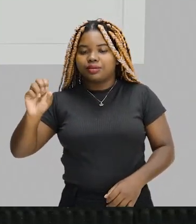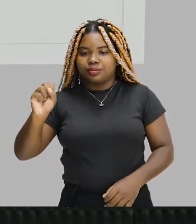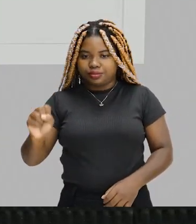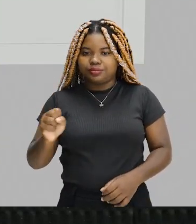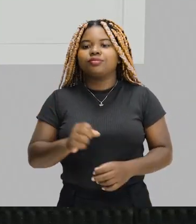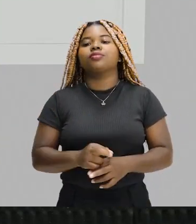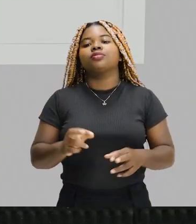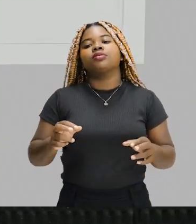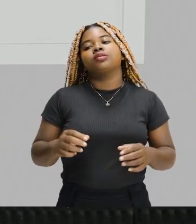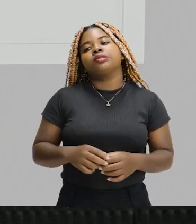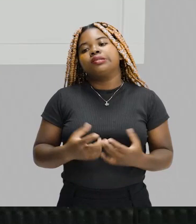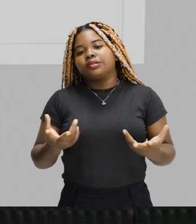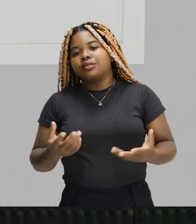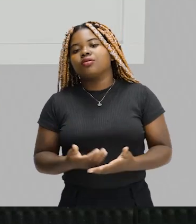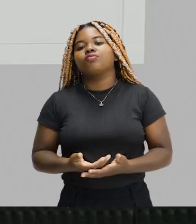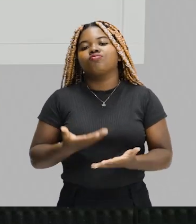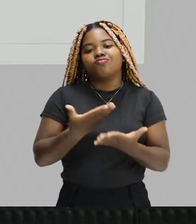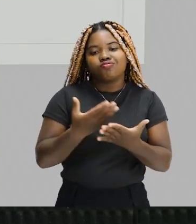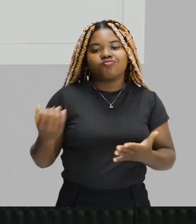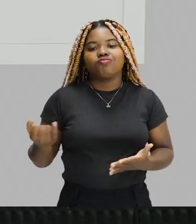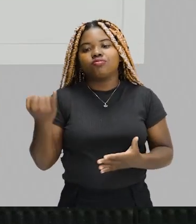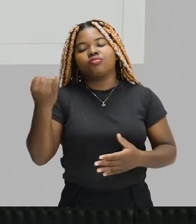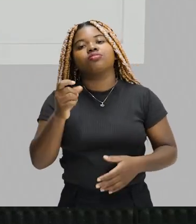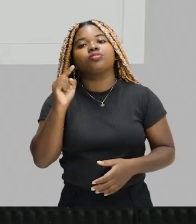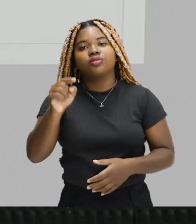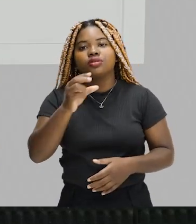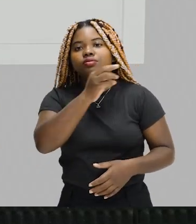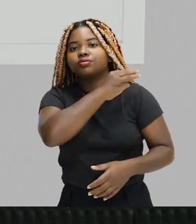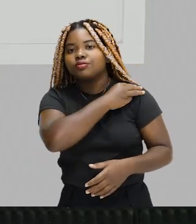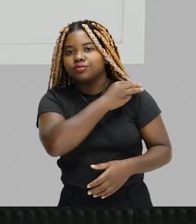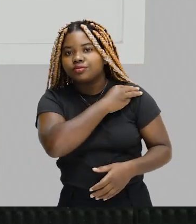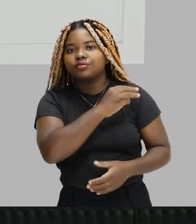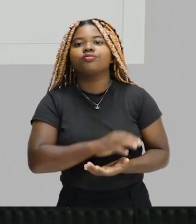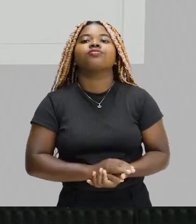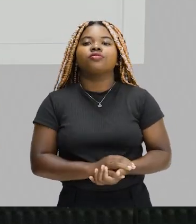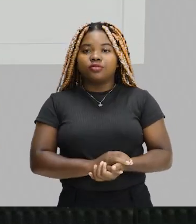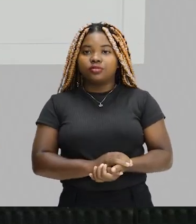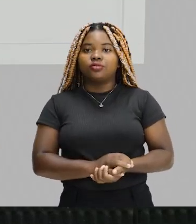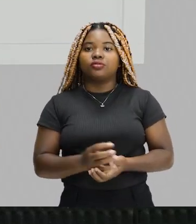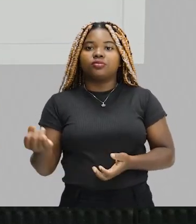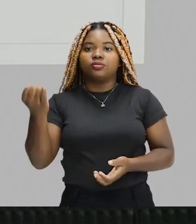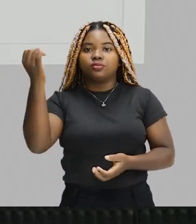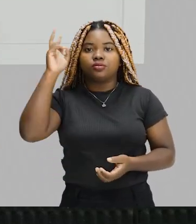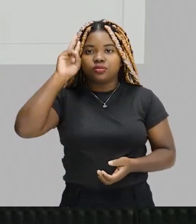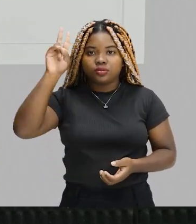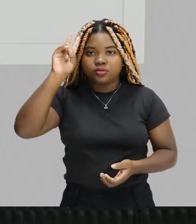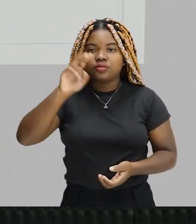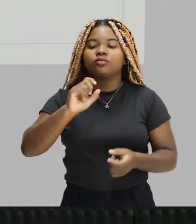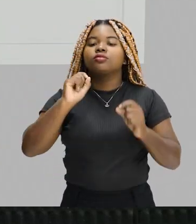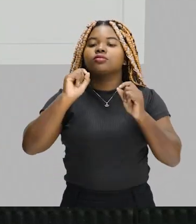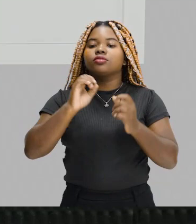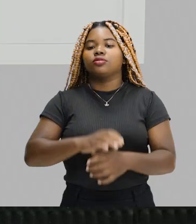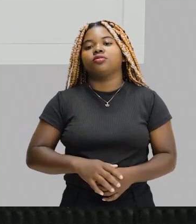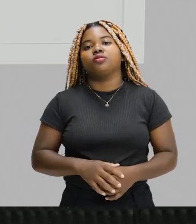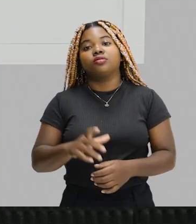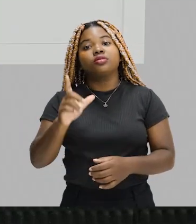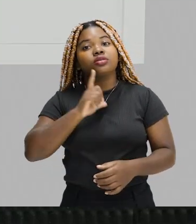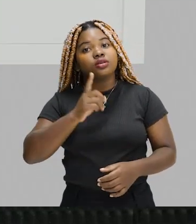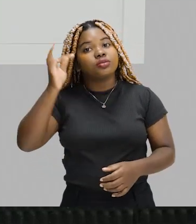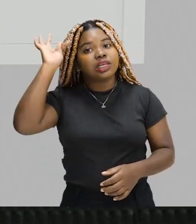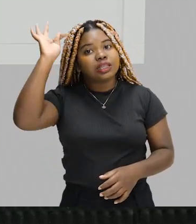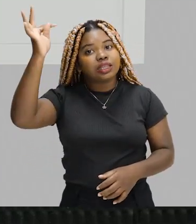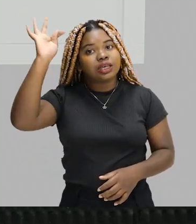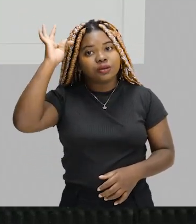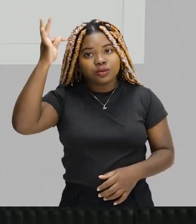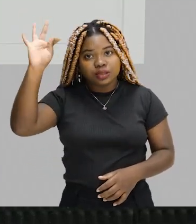ano do ensino médio, tá ok? Certo? Nós já vimos a aula, certo? A aula já foi